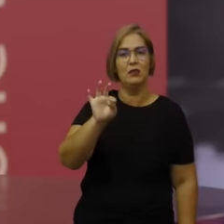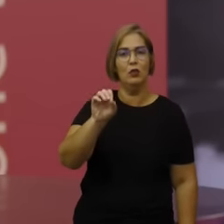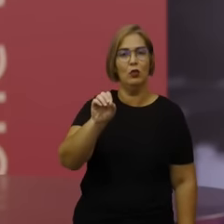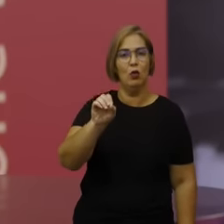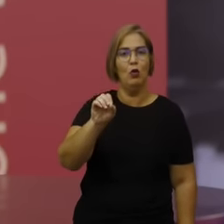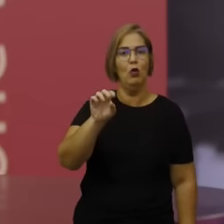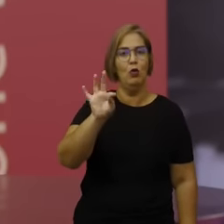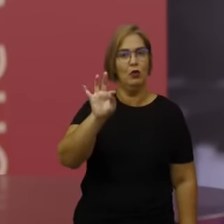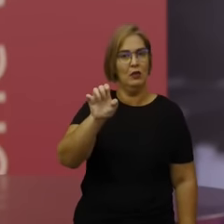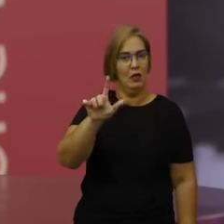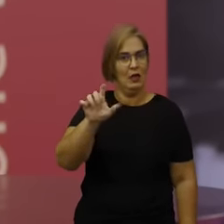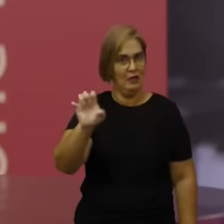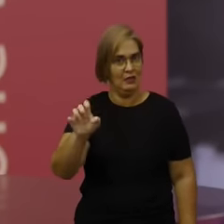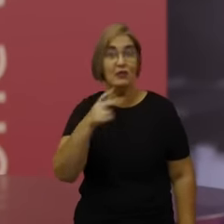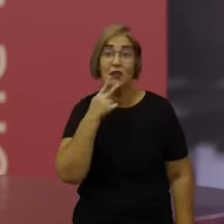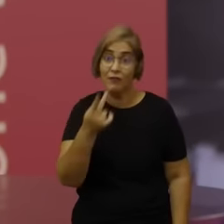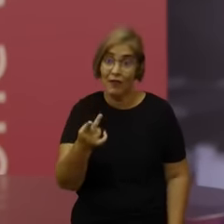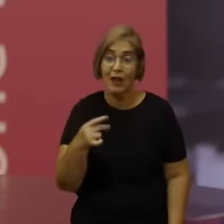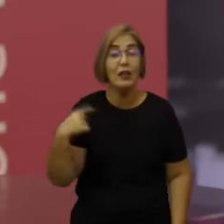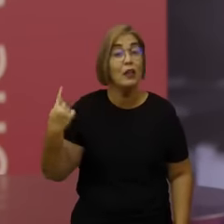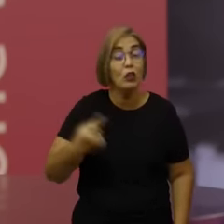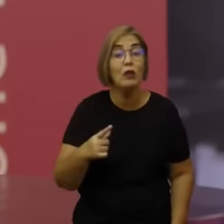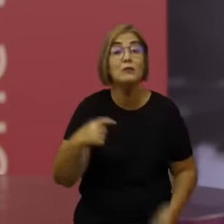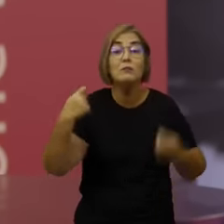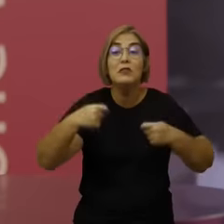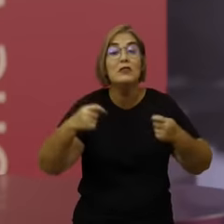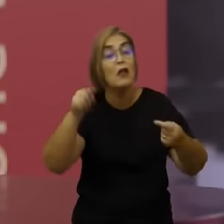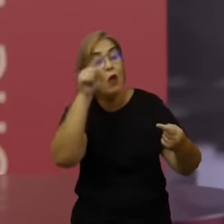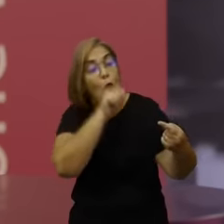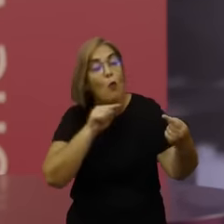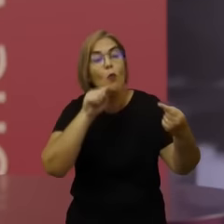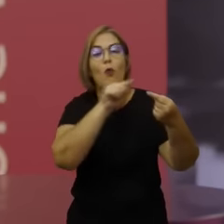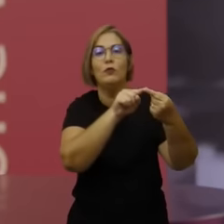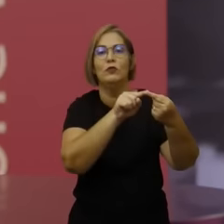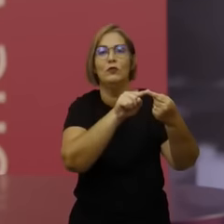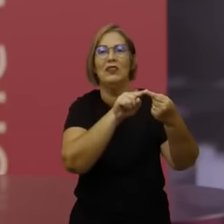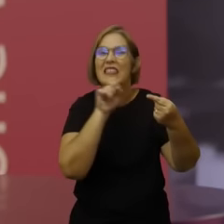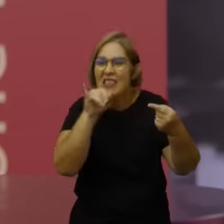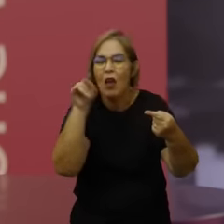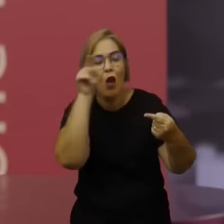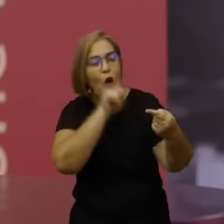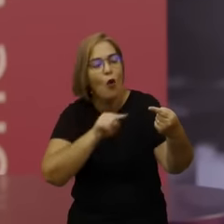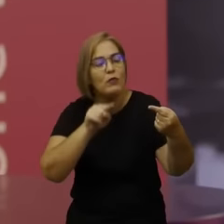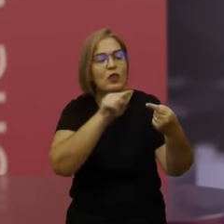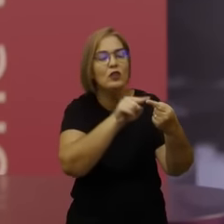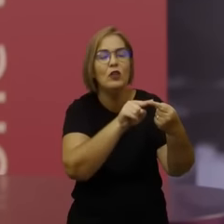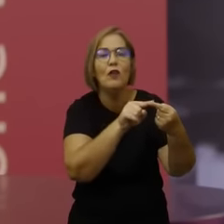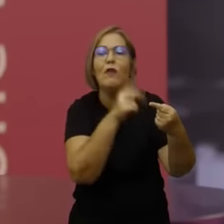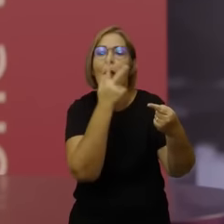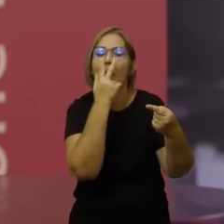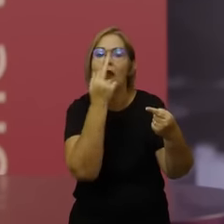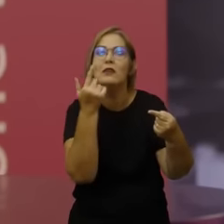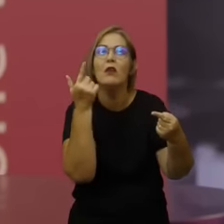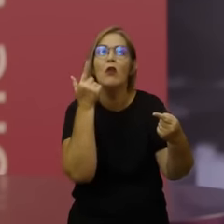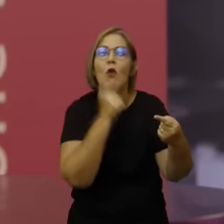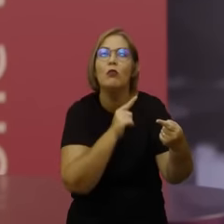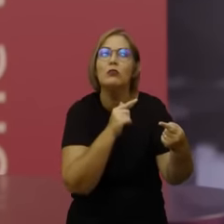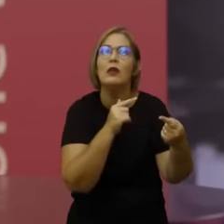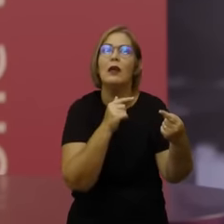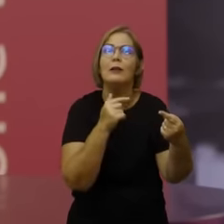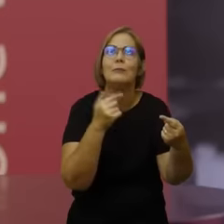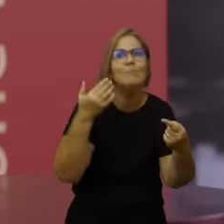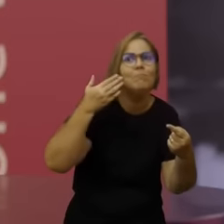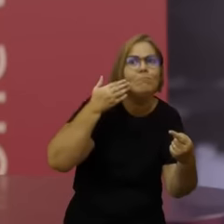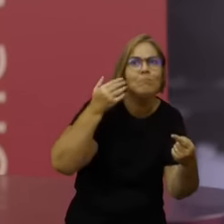finalidade que existe na nossa vida, que é o seu bem, então nós poderíamos realizar isso ao longo da vida como não